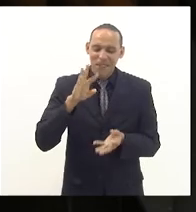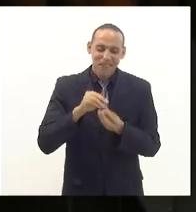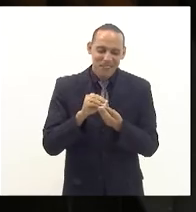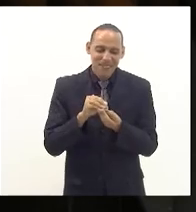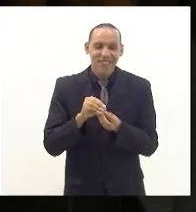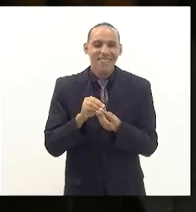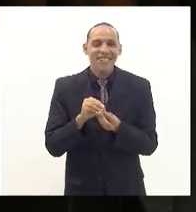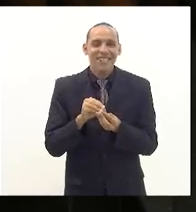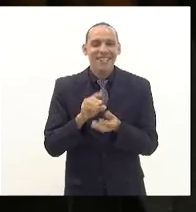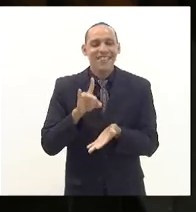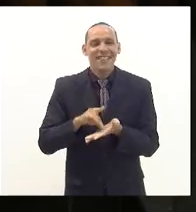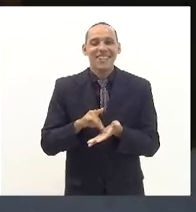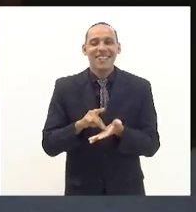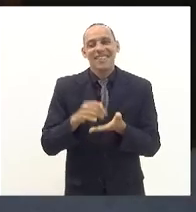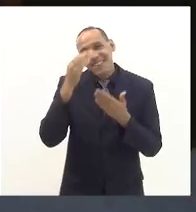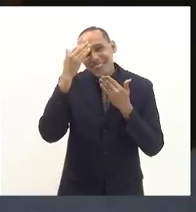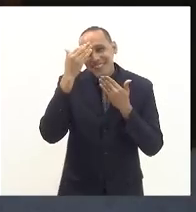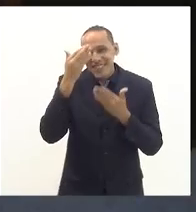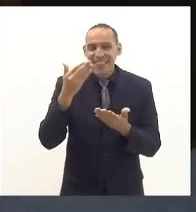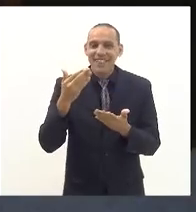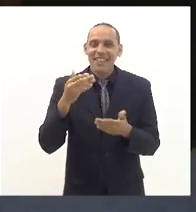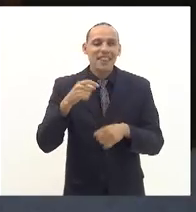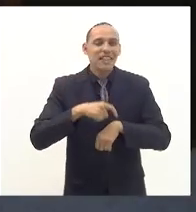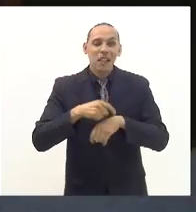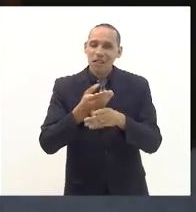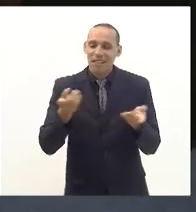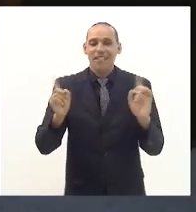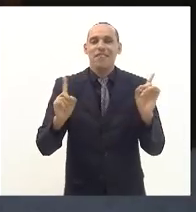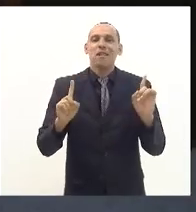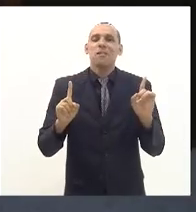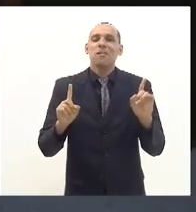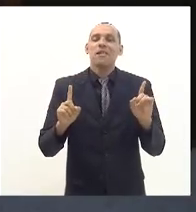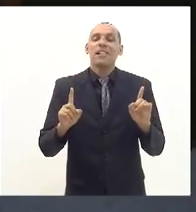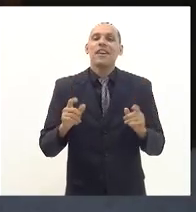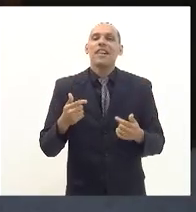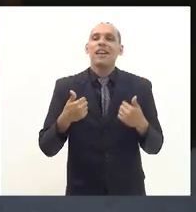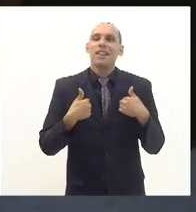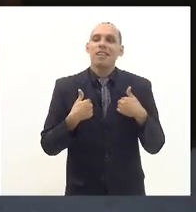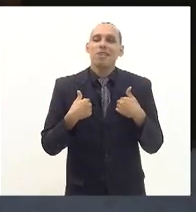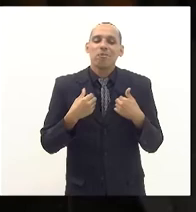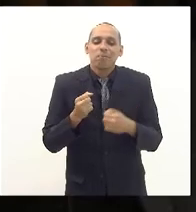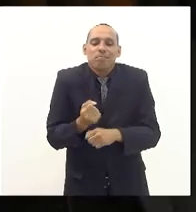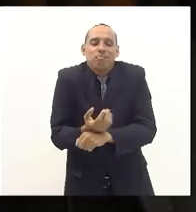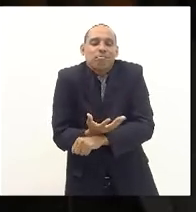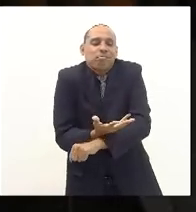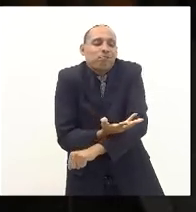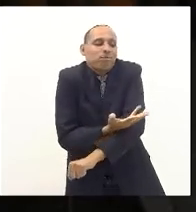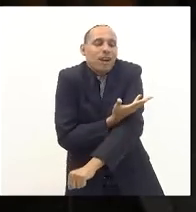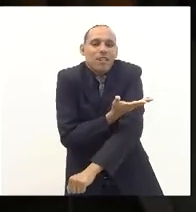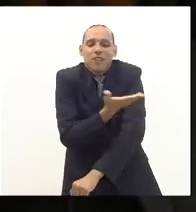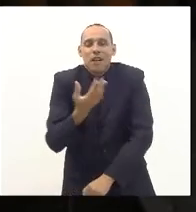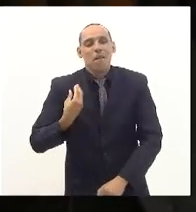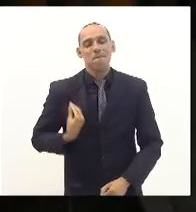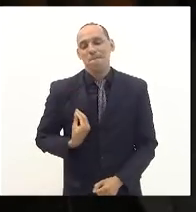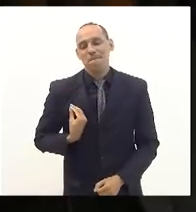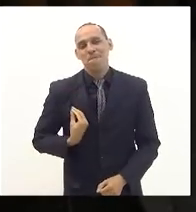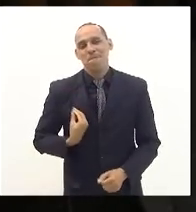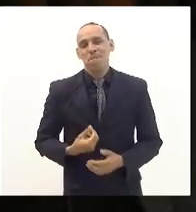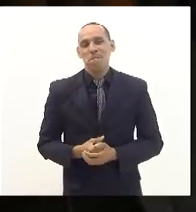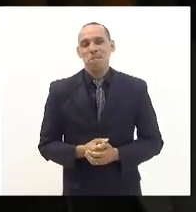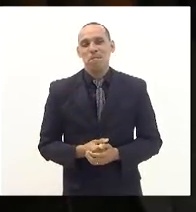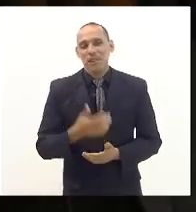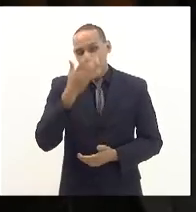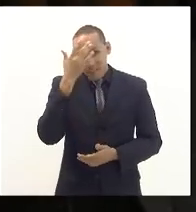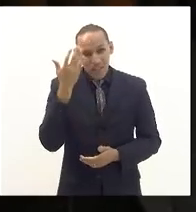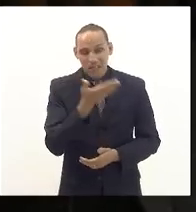literalmente agradeço muito não vou tomar o tempo de vocês mas sinceramente estou muito emocionado com a presença de todos aqui